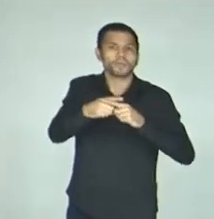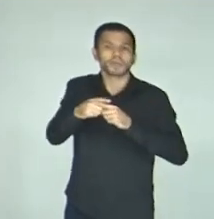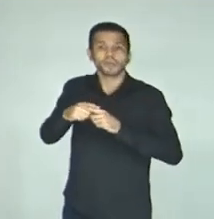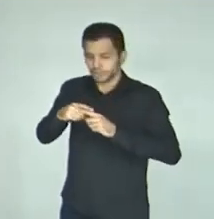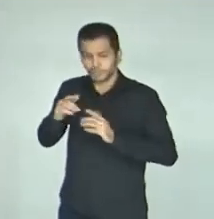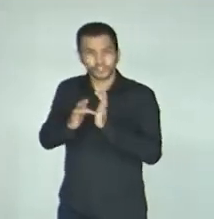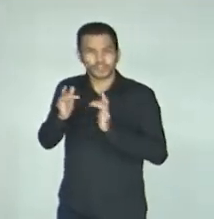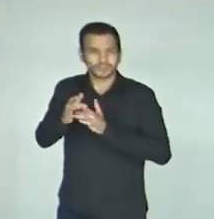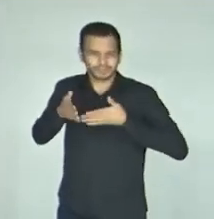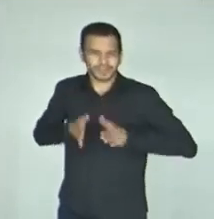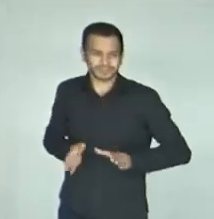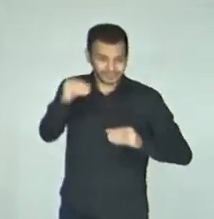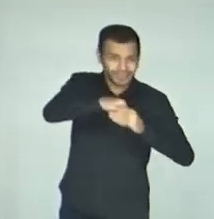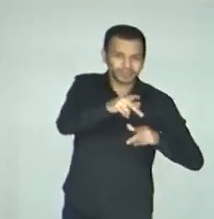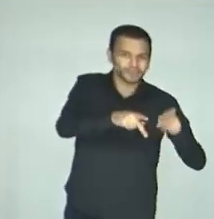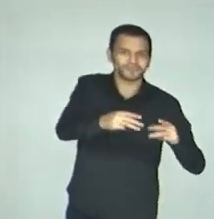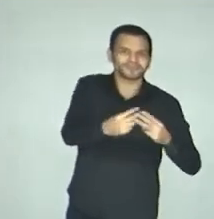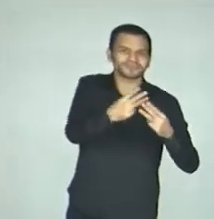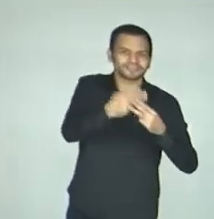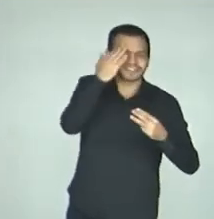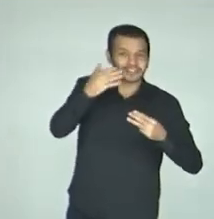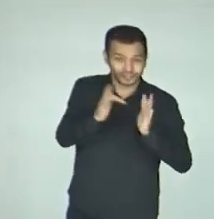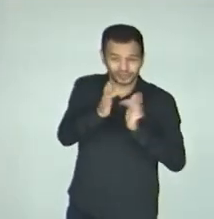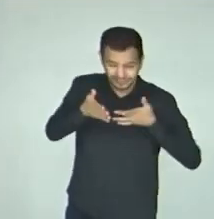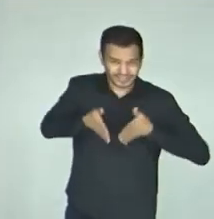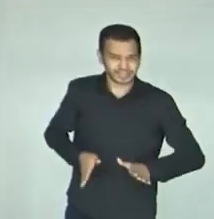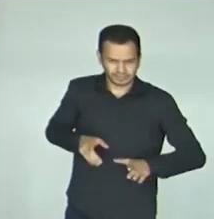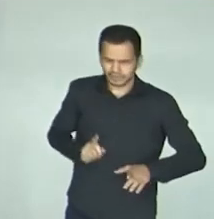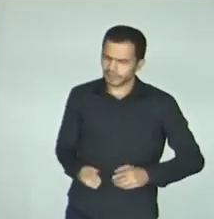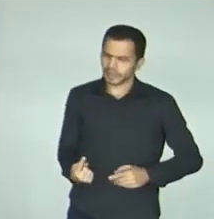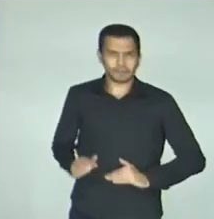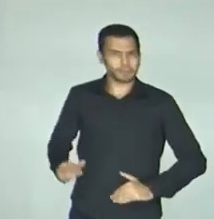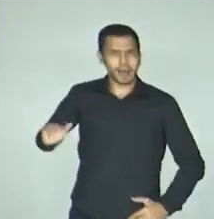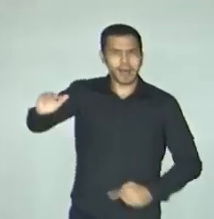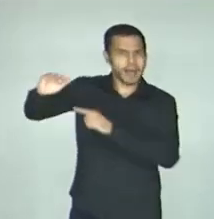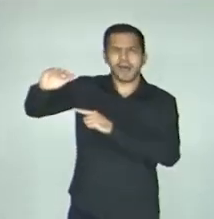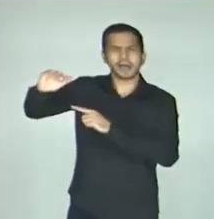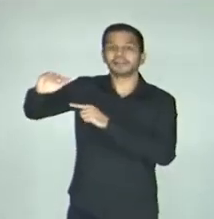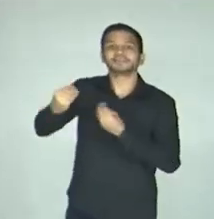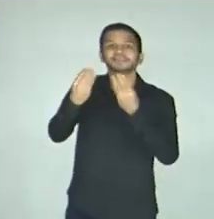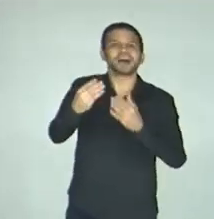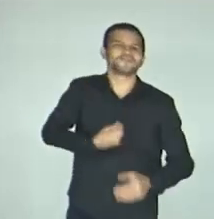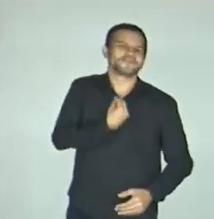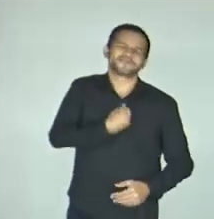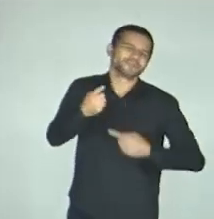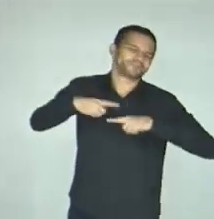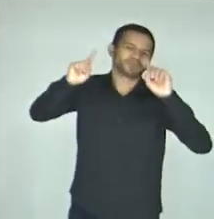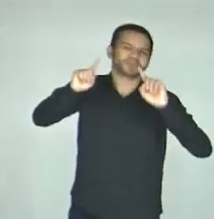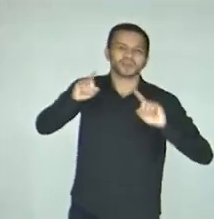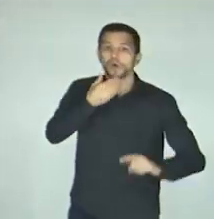Messias Jesus Ele nasceu para nos dar vida e vida com abundância a quando